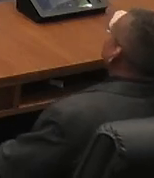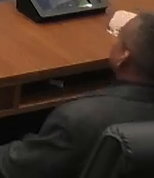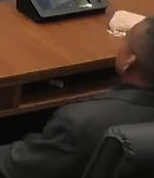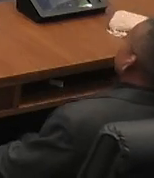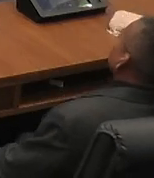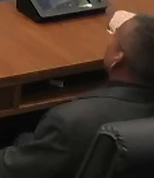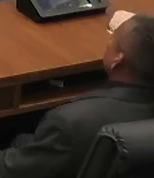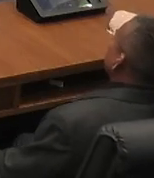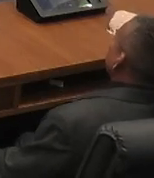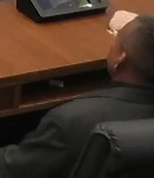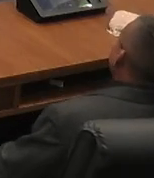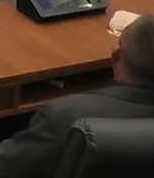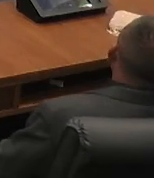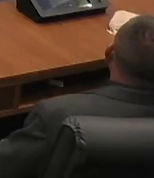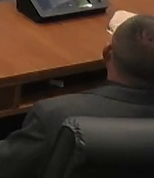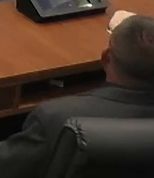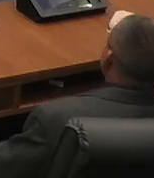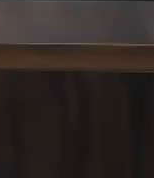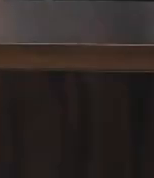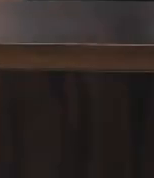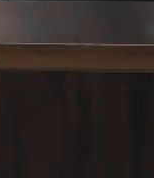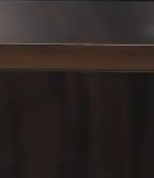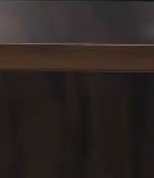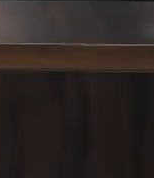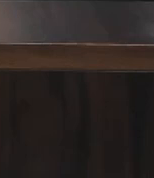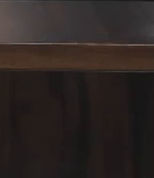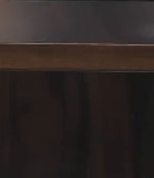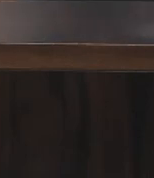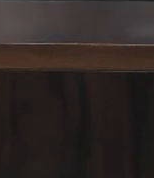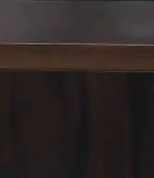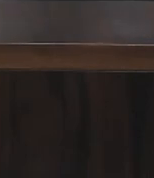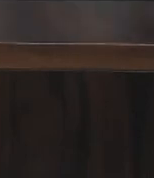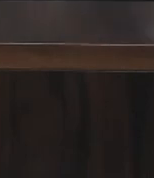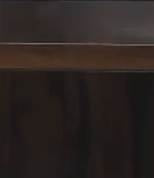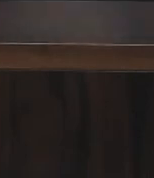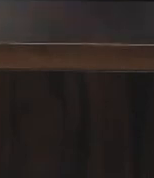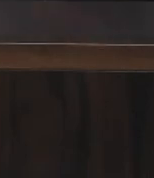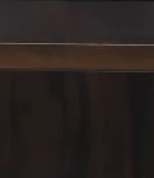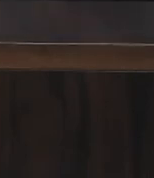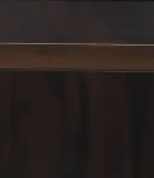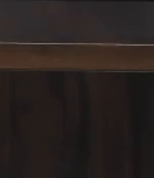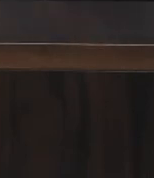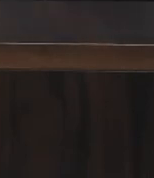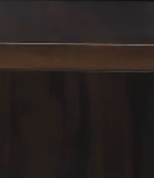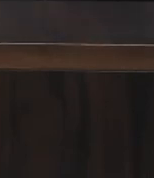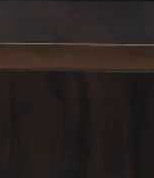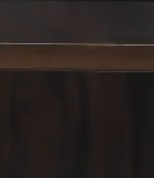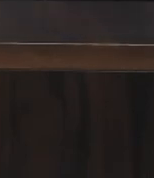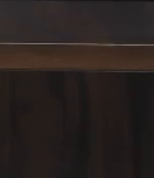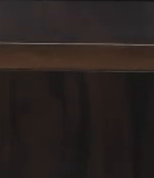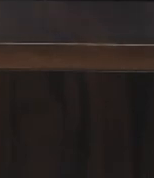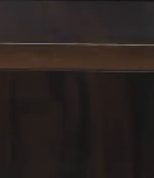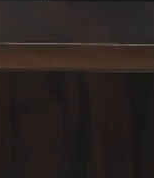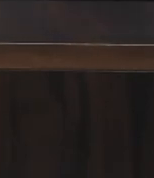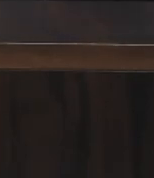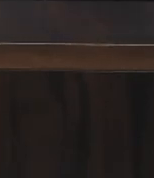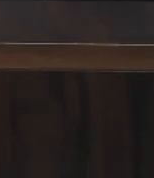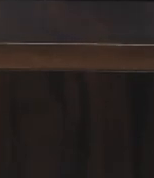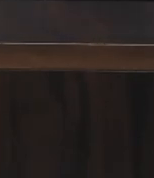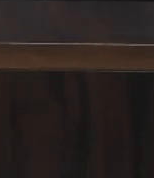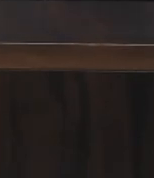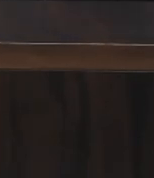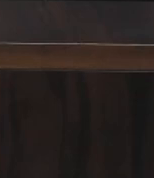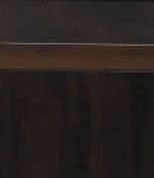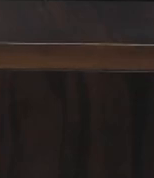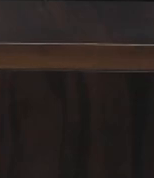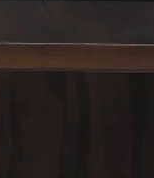esta casa. Sobre a proteção de Deus, declaro aberta esta sessão solene para a entrega da